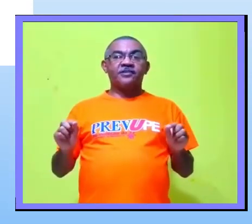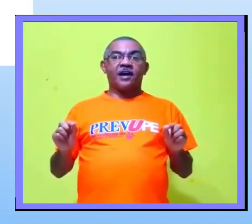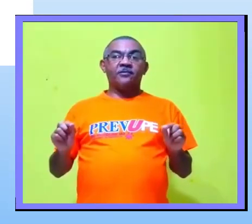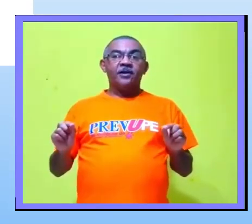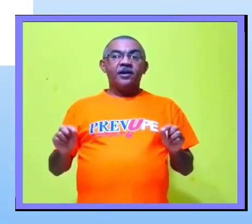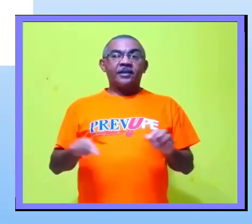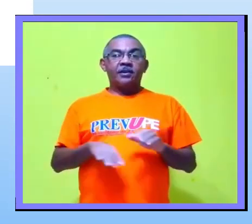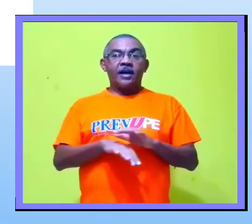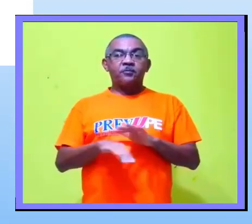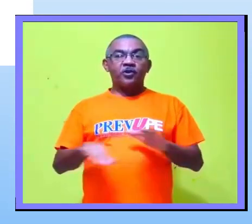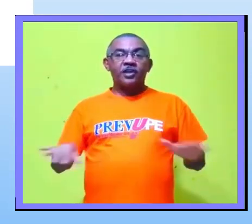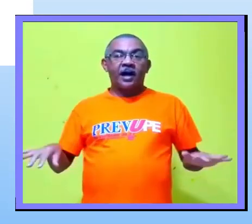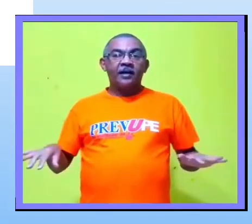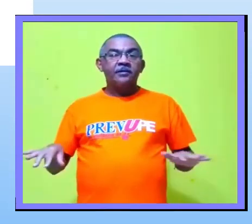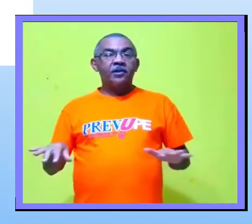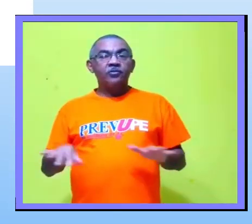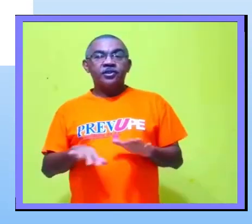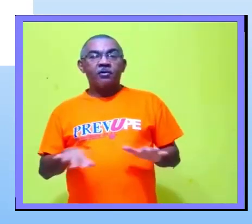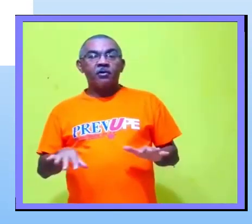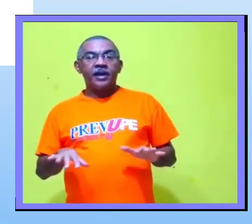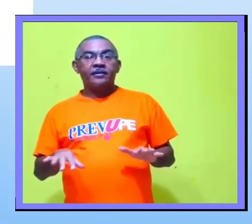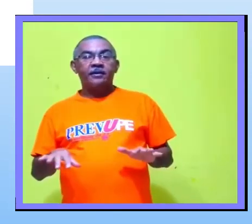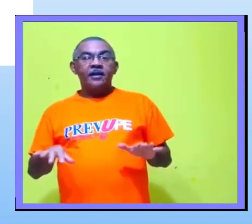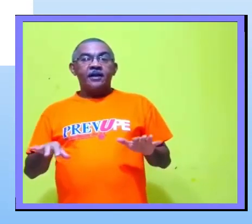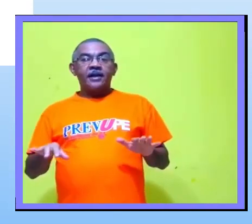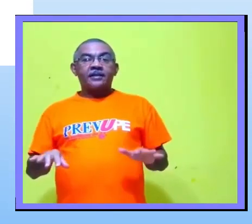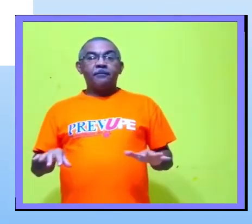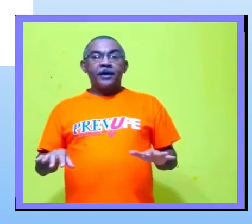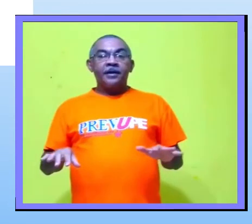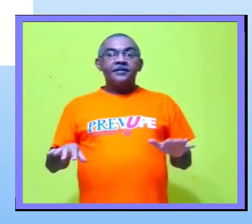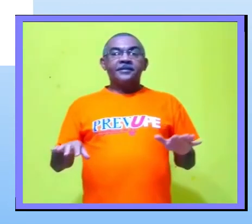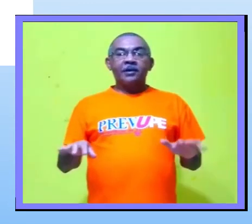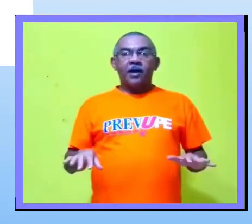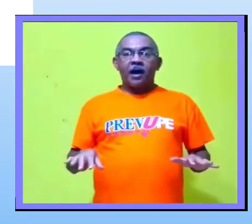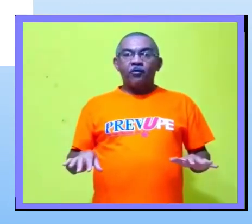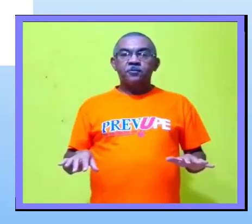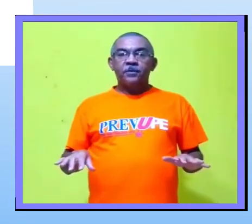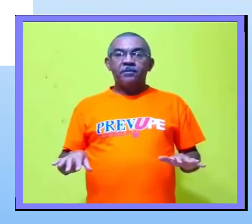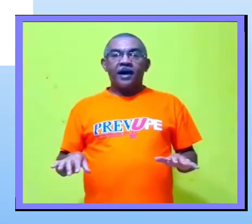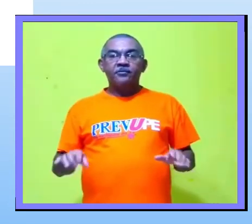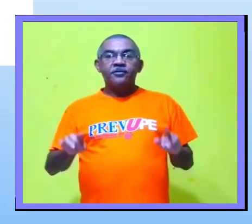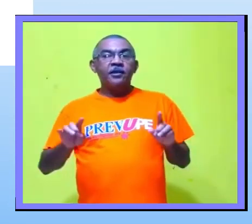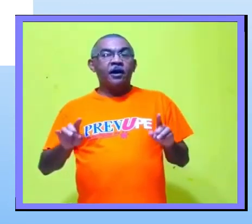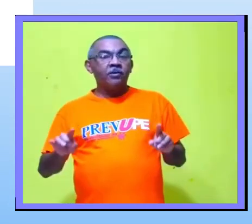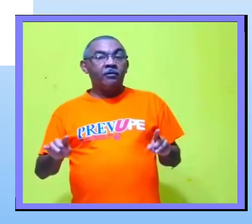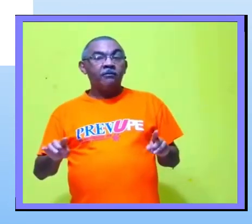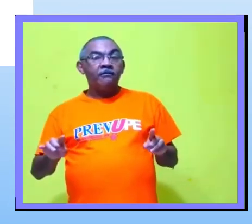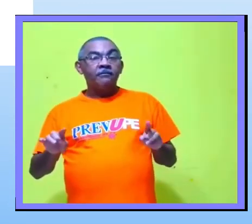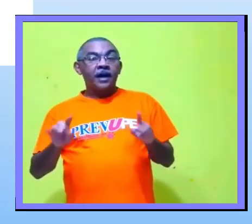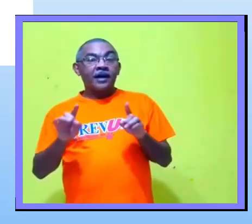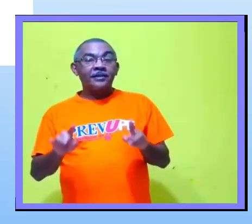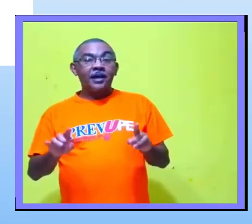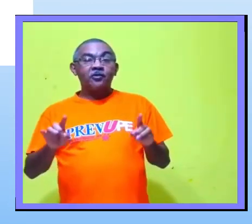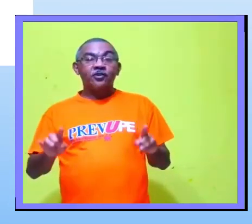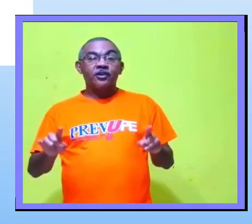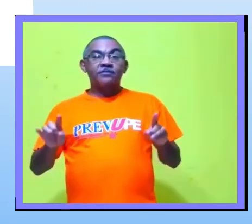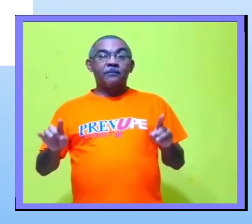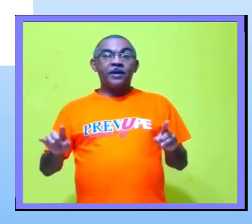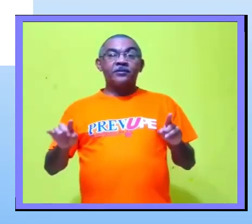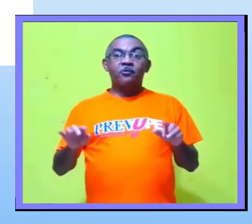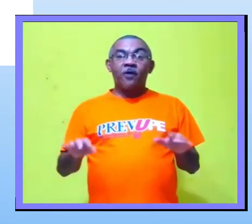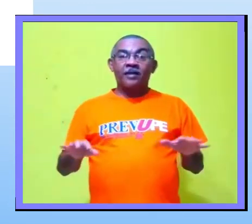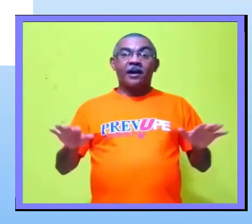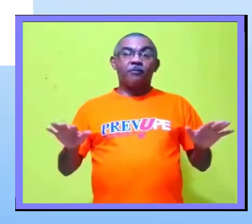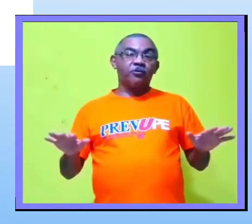carbonos terciários. Então, a resposta A não está correta. Letra B, 5 carbonos primários. Não. Na cadeia nós só